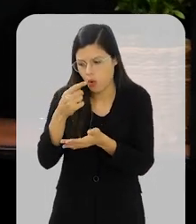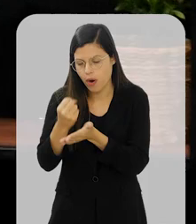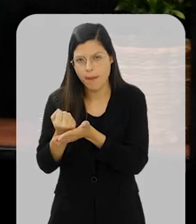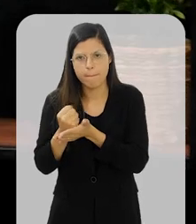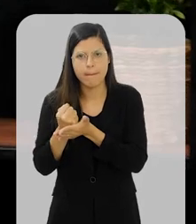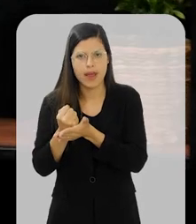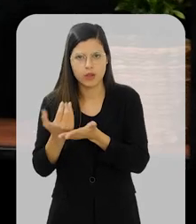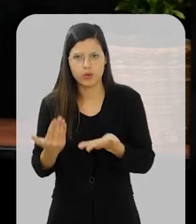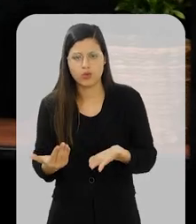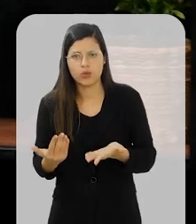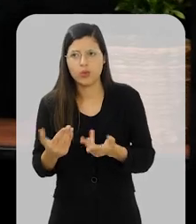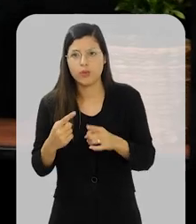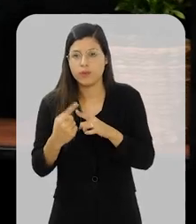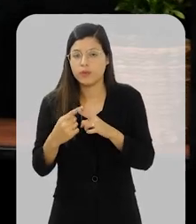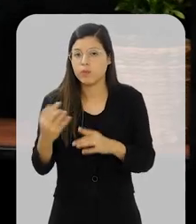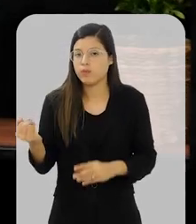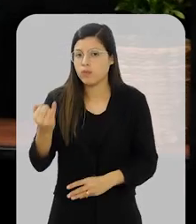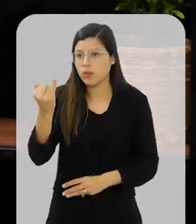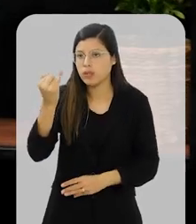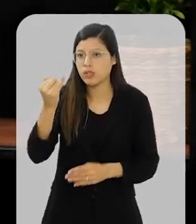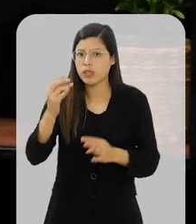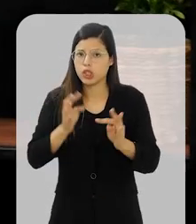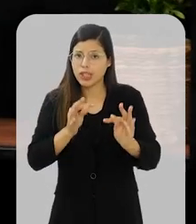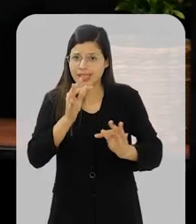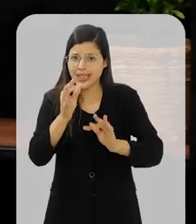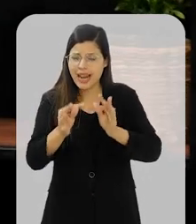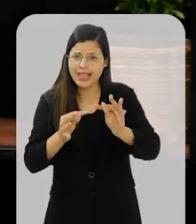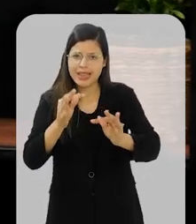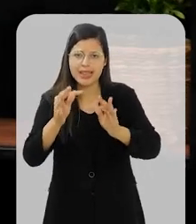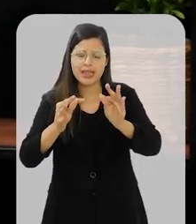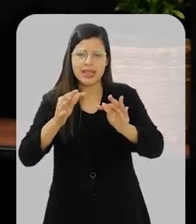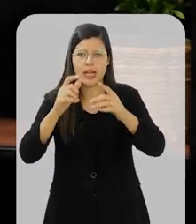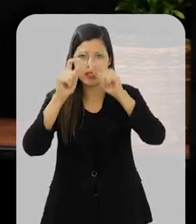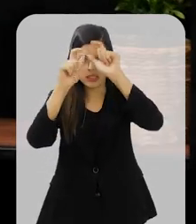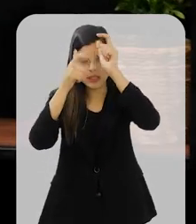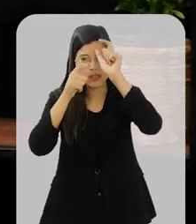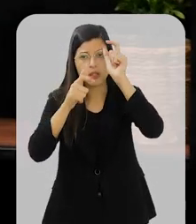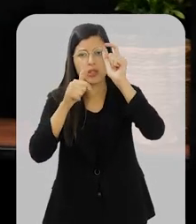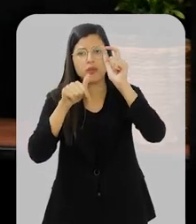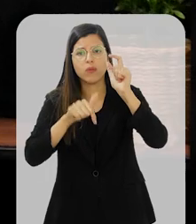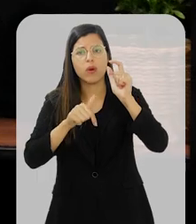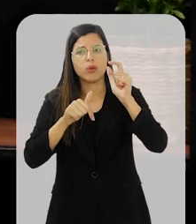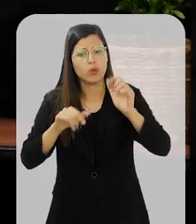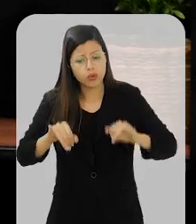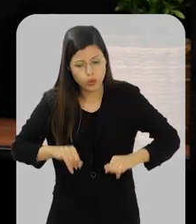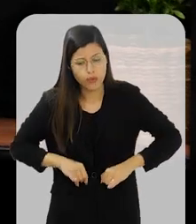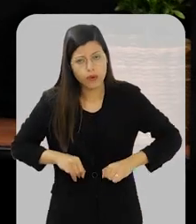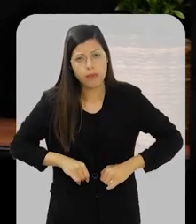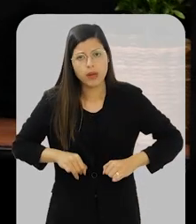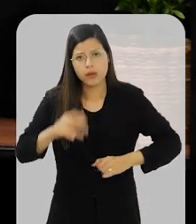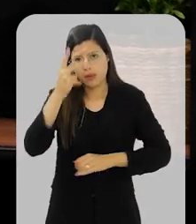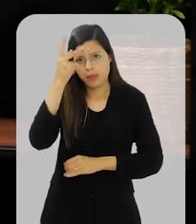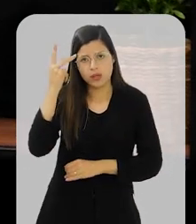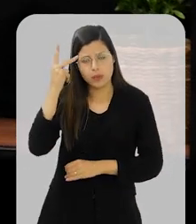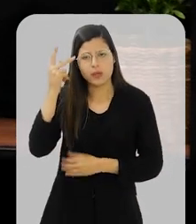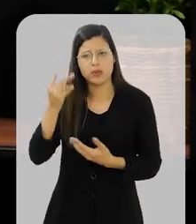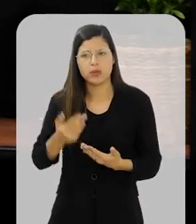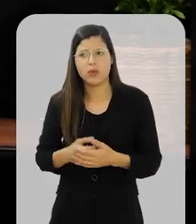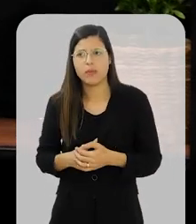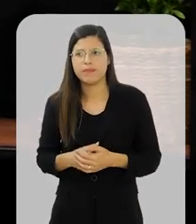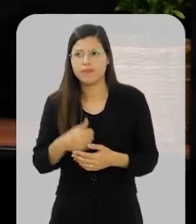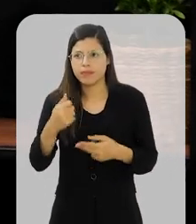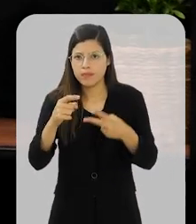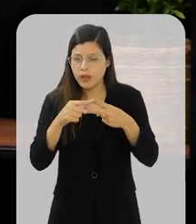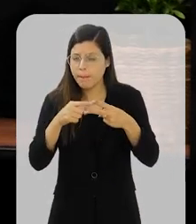associação com o fármaco, porque o mais importante é a gente tratar adequadamente esses transtornos que trazem grande sofrimento para os pacientes. Então, acho